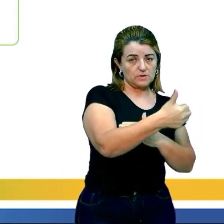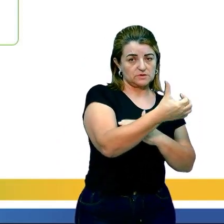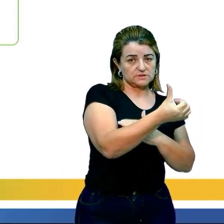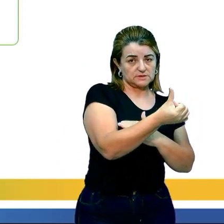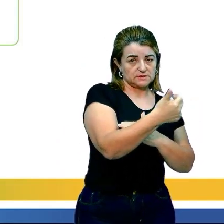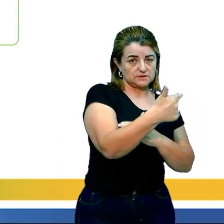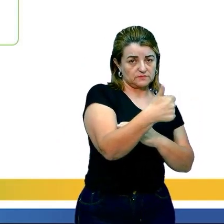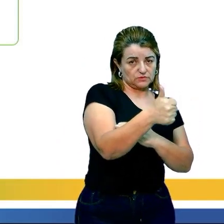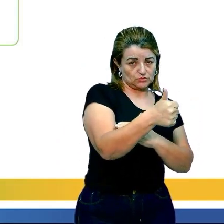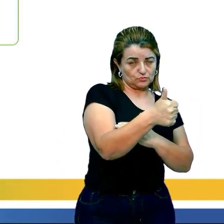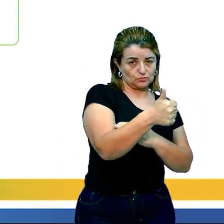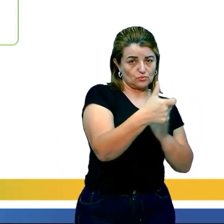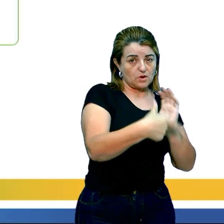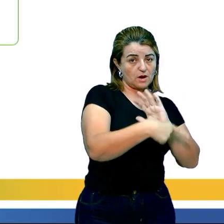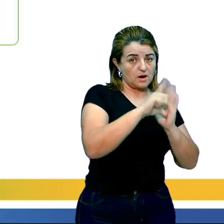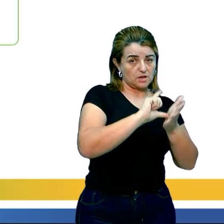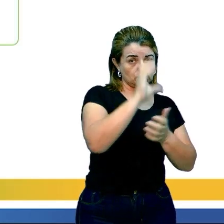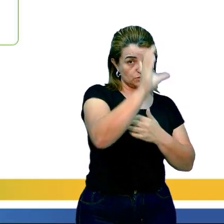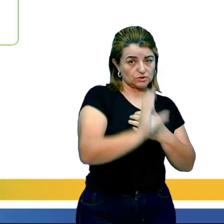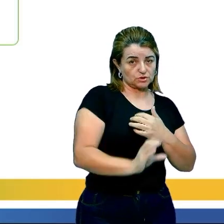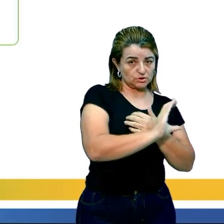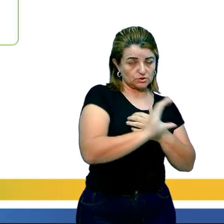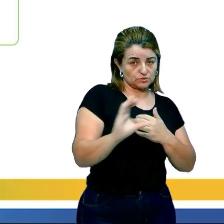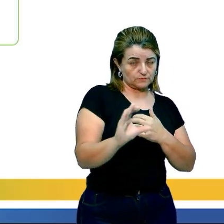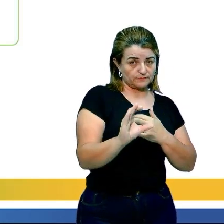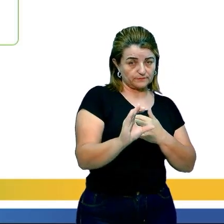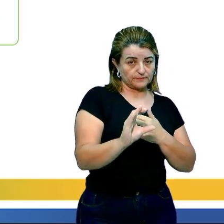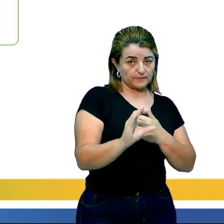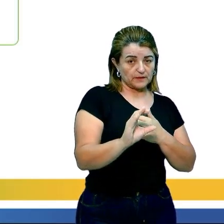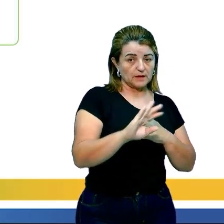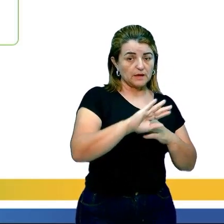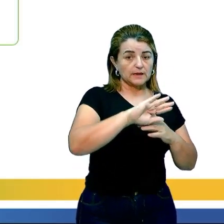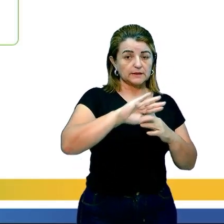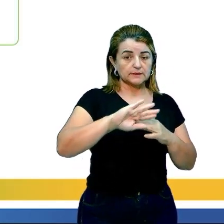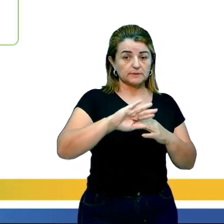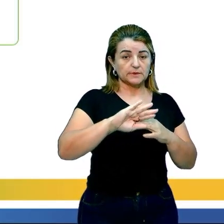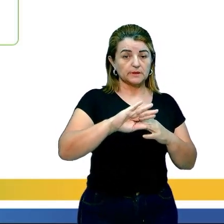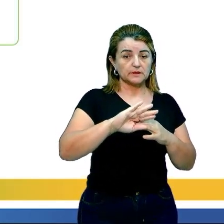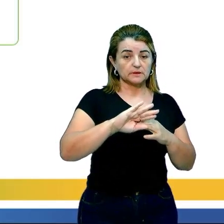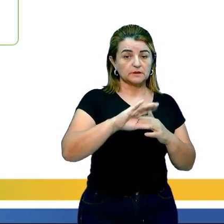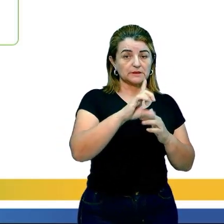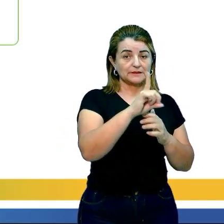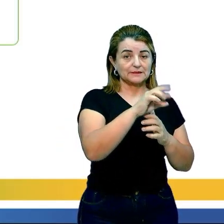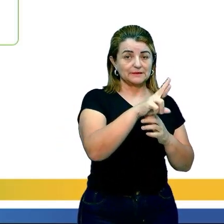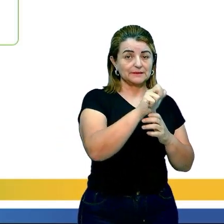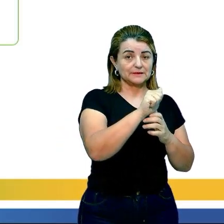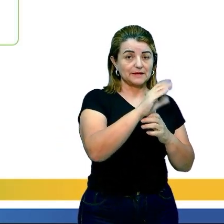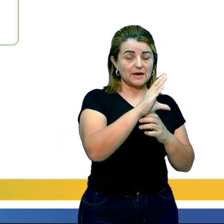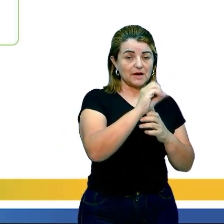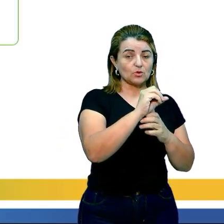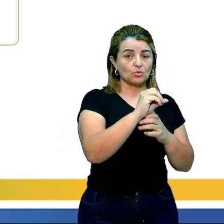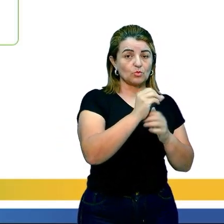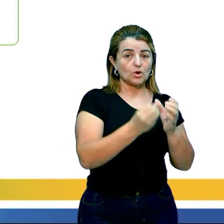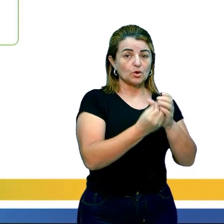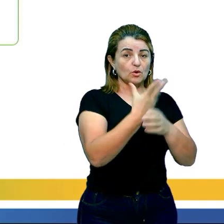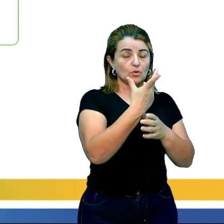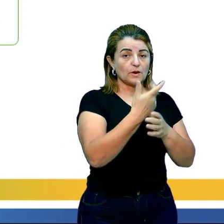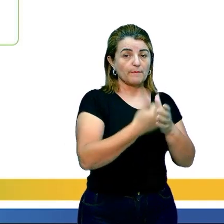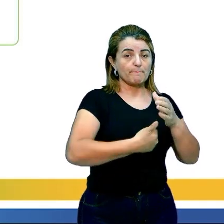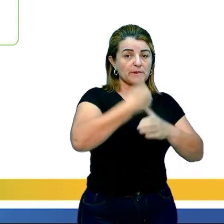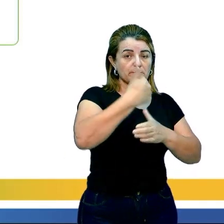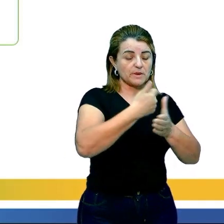1621 antes de Cristo e dar com estabelecem a primeira escrita né